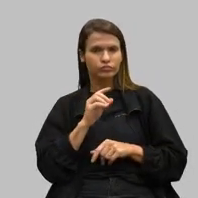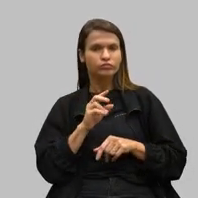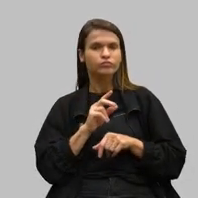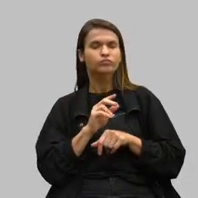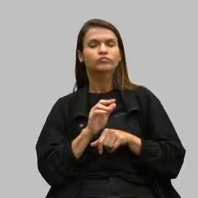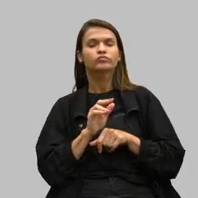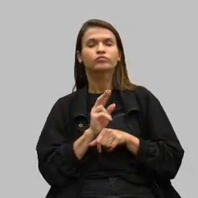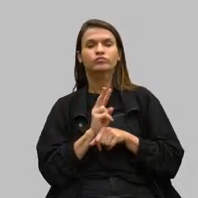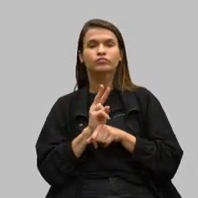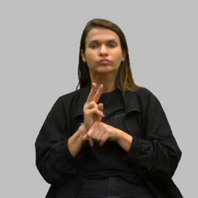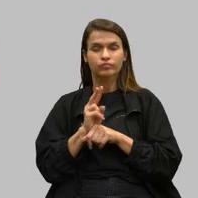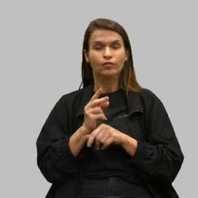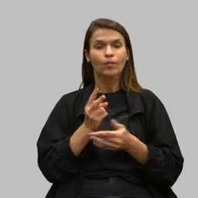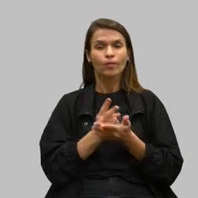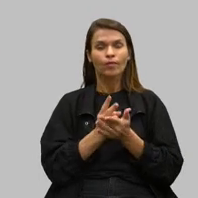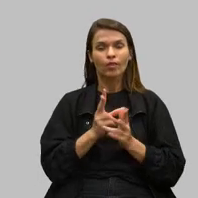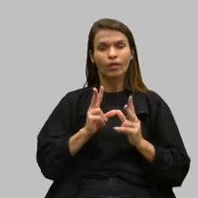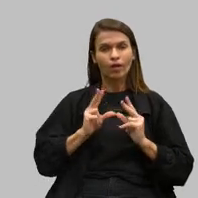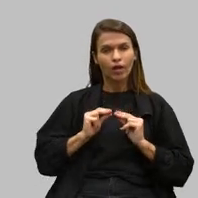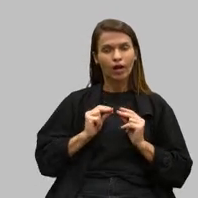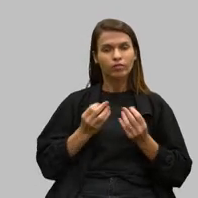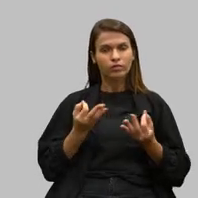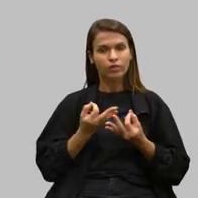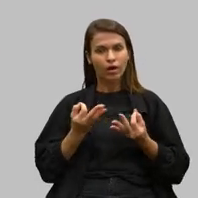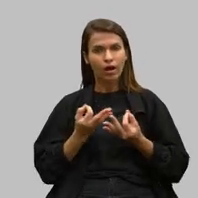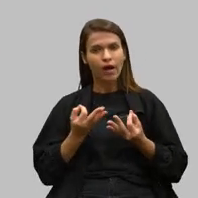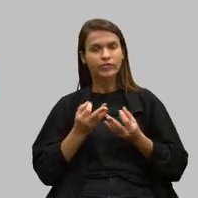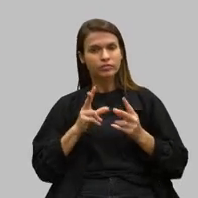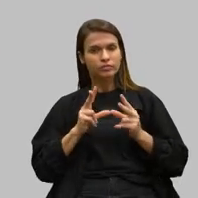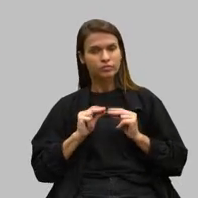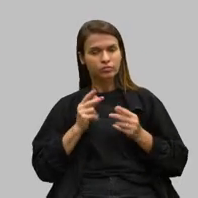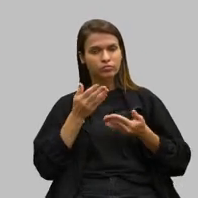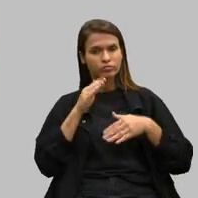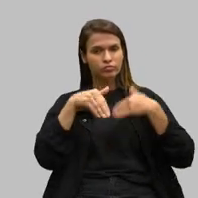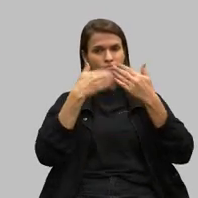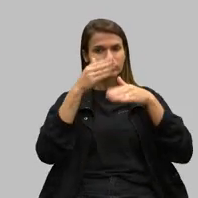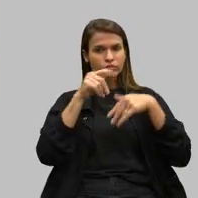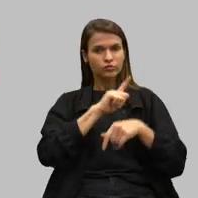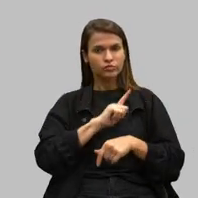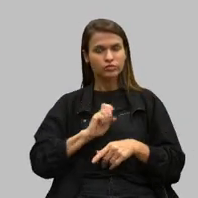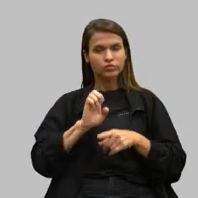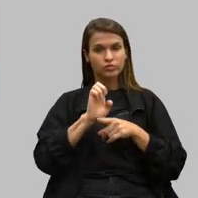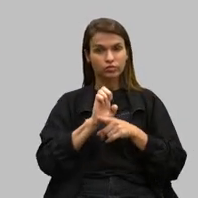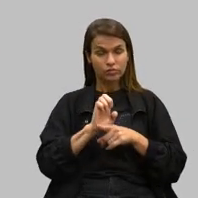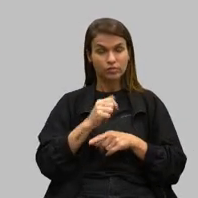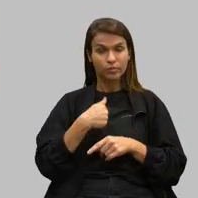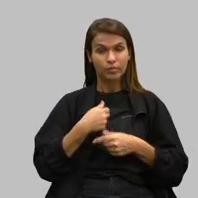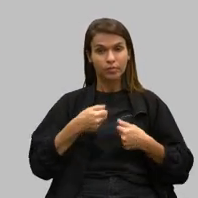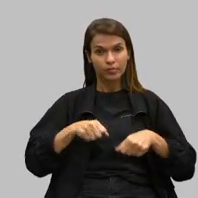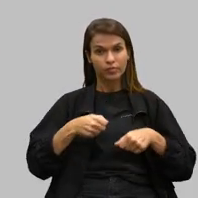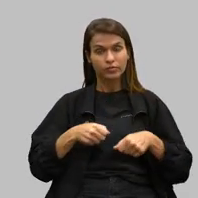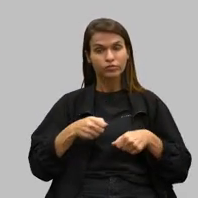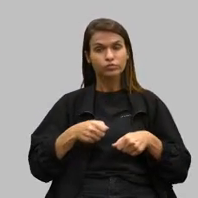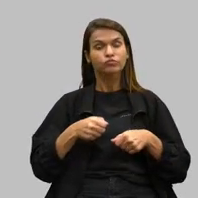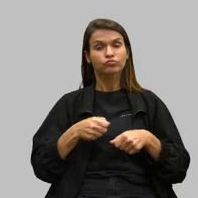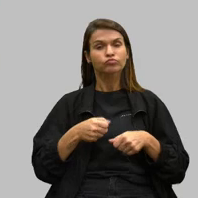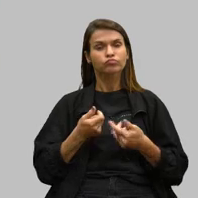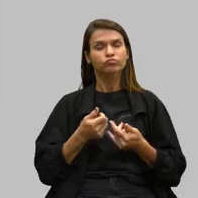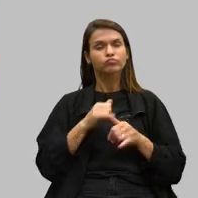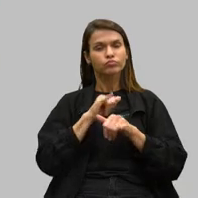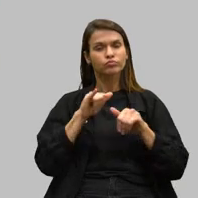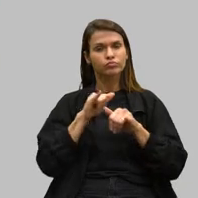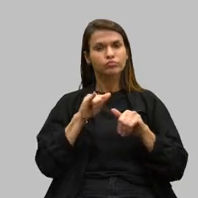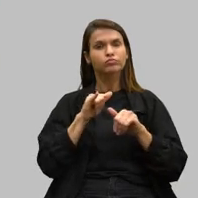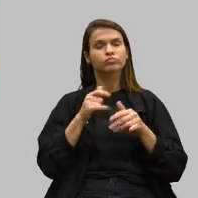mesmo que vai reconhecer a eficiência, reconhecer os avanços do governo do Estado. E eu preciso aqui fazer de público esse reconhecimento pelo